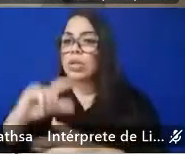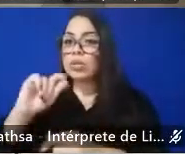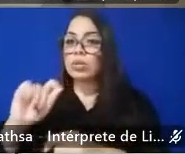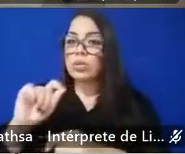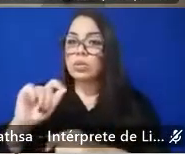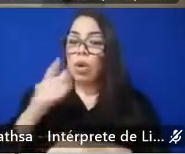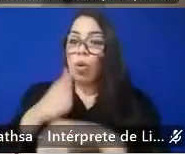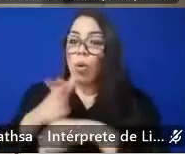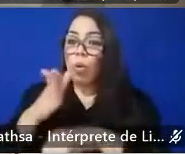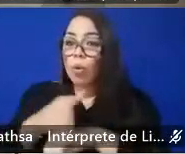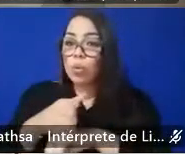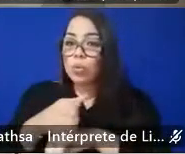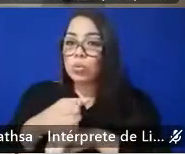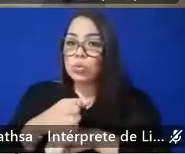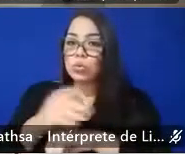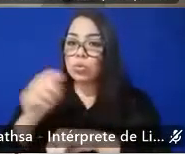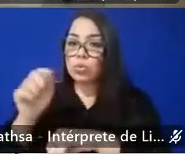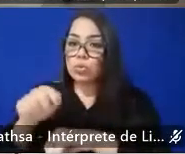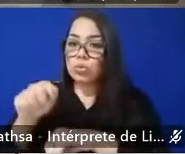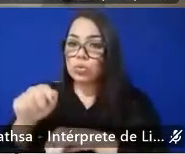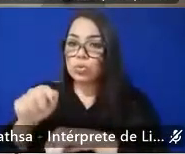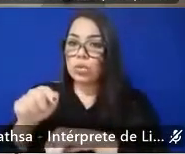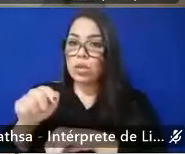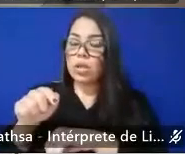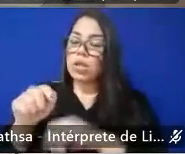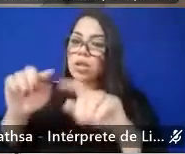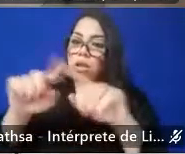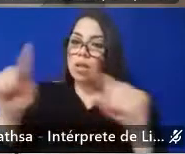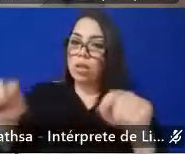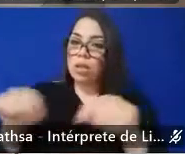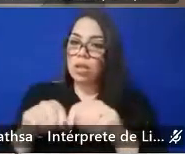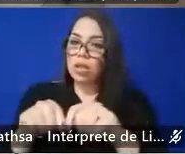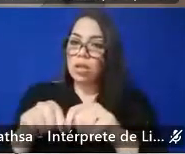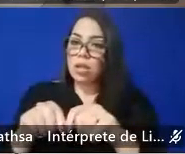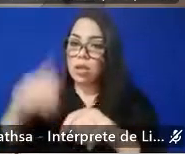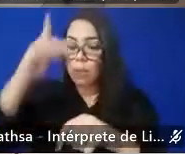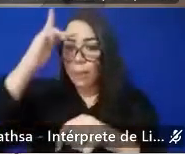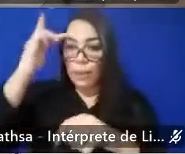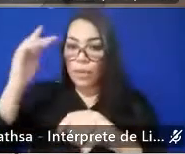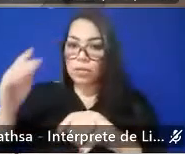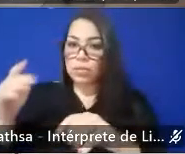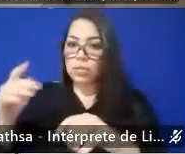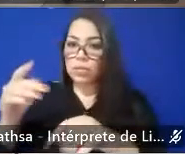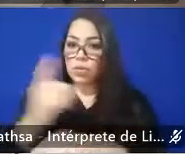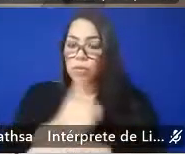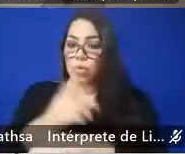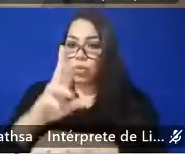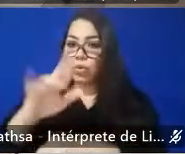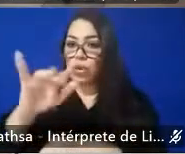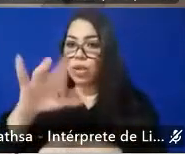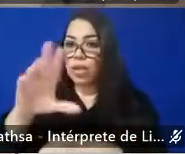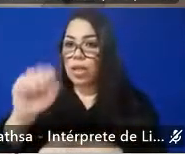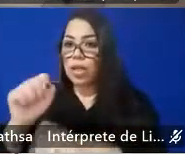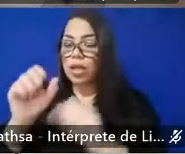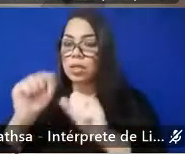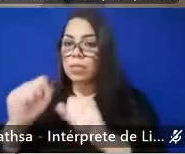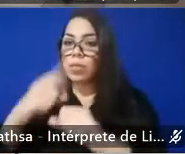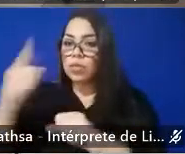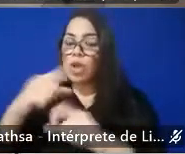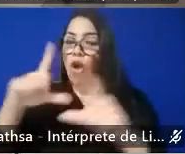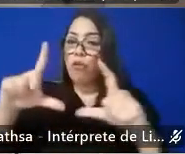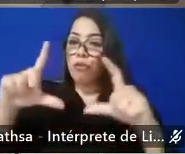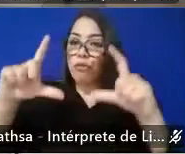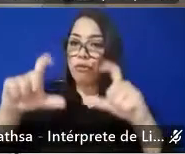na sessão o esforçado os demais membros do alto especial para que possamos fazer a foto oficial